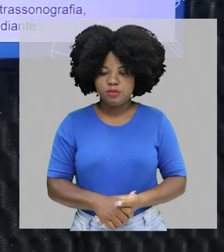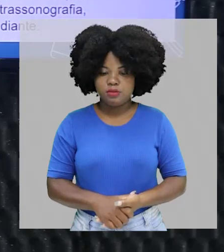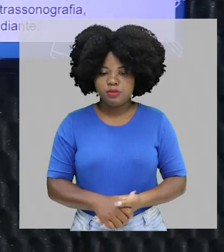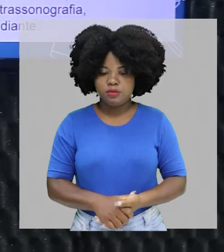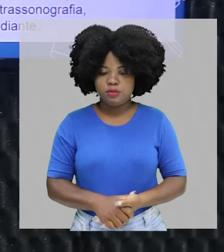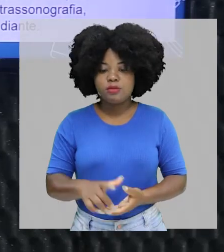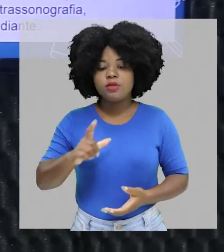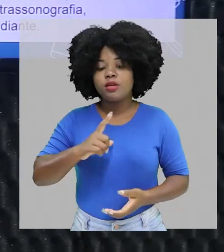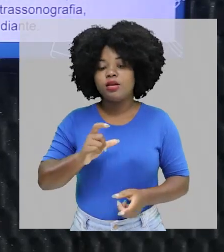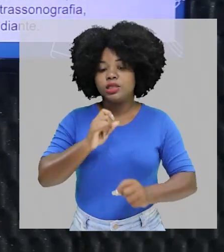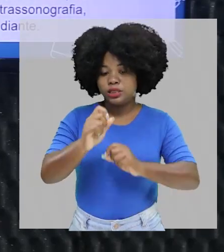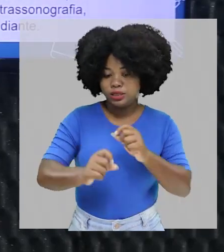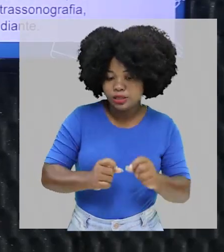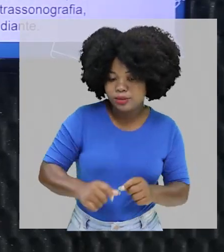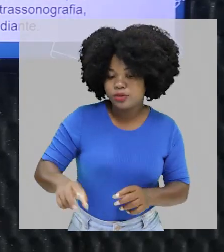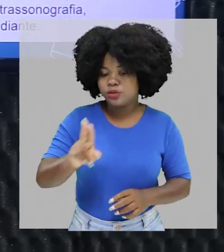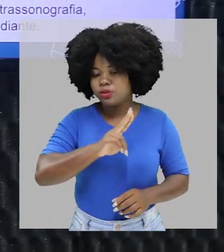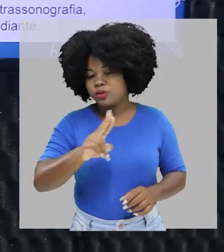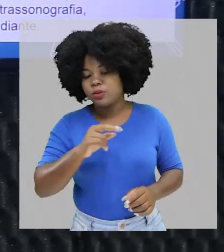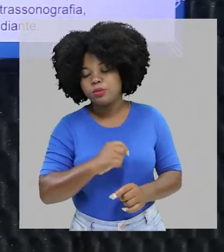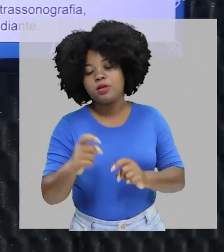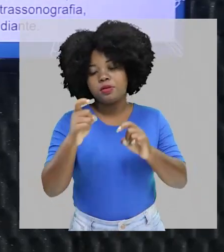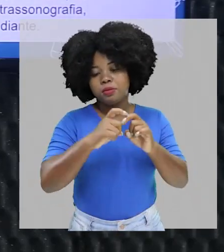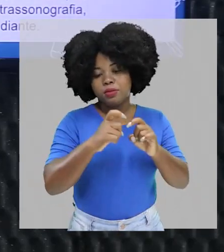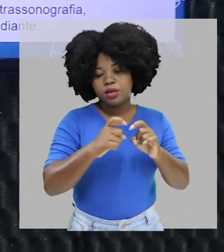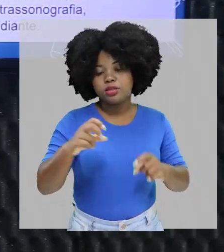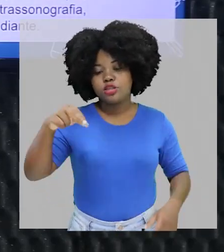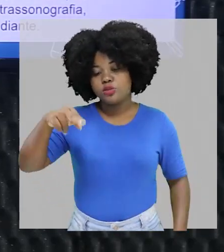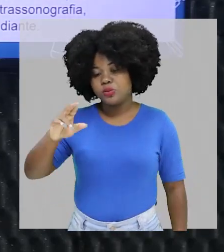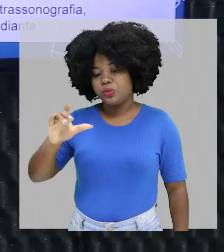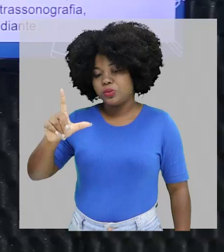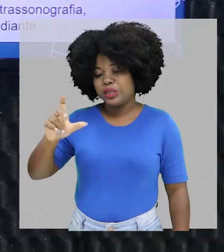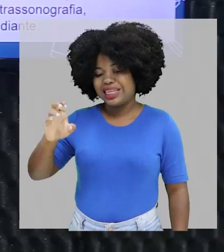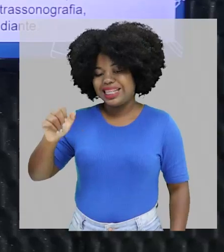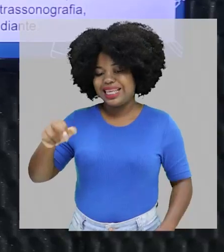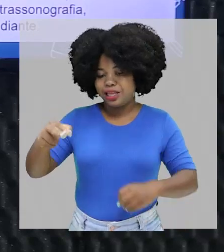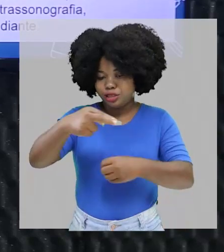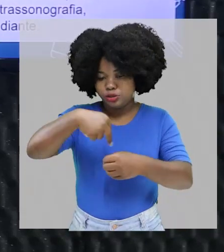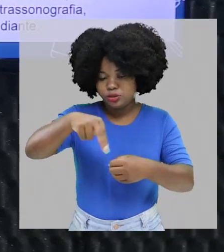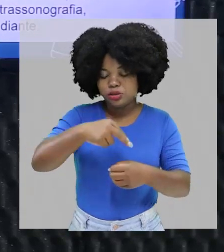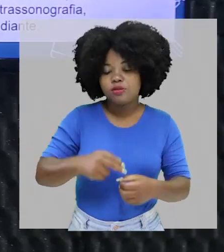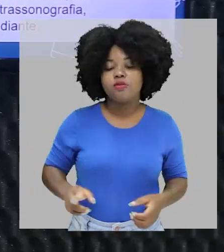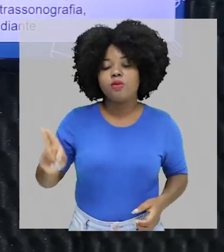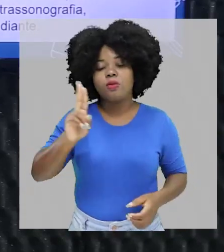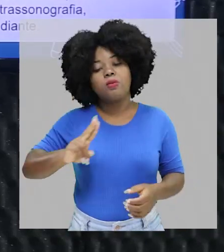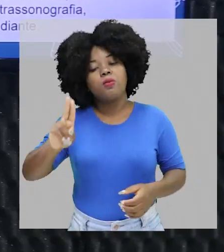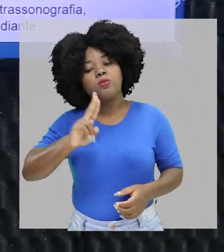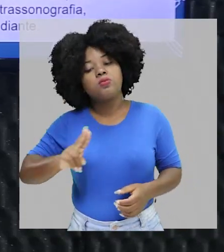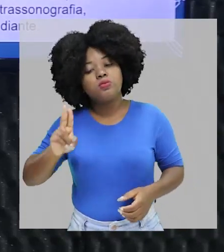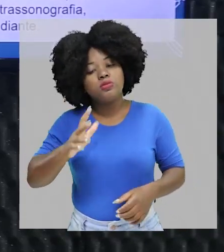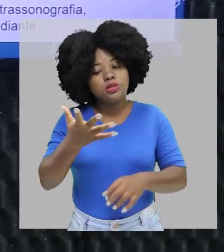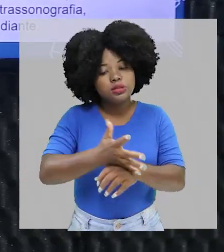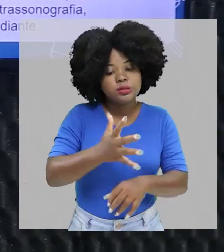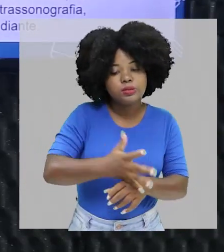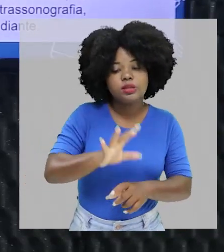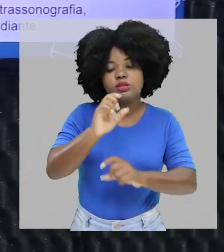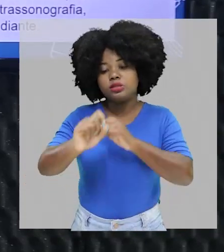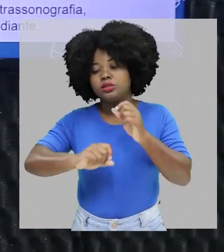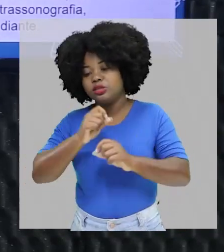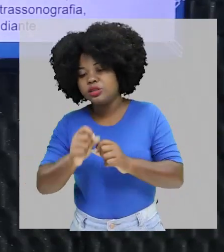de medicina nuclear, ok? Devido ao grande uso e aplicação do fenômeno